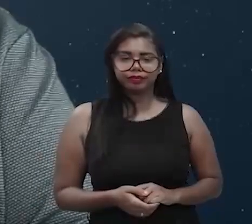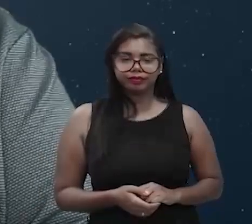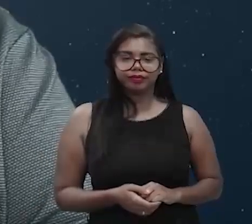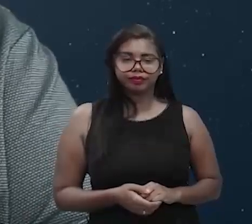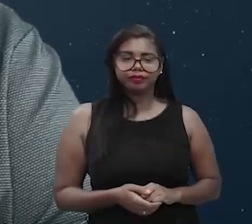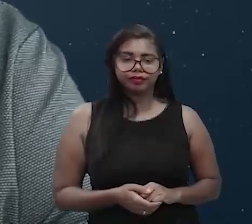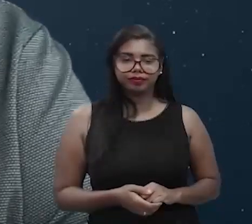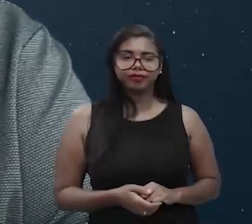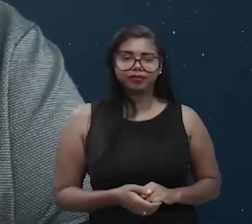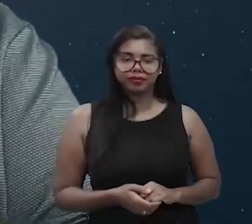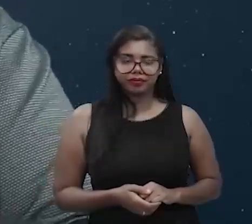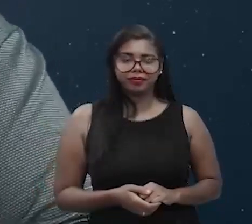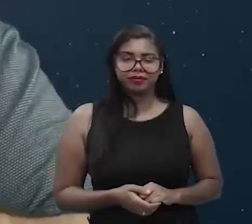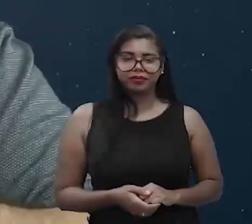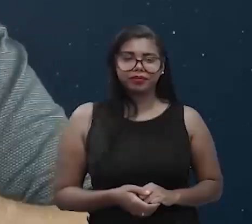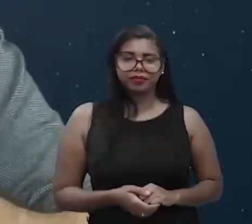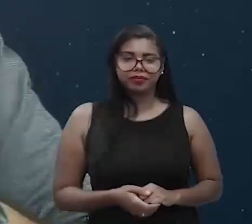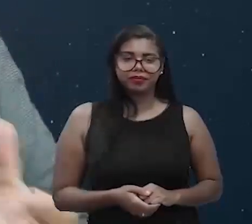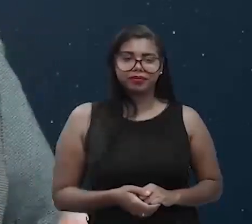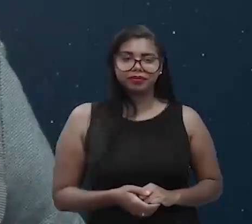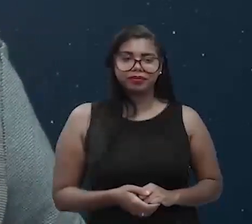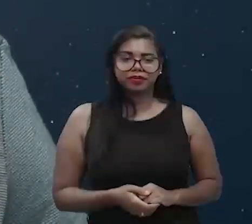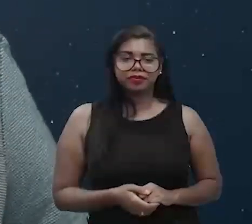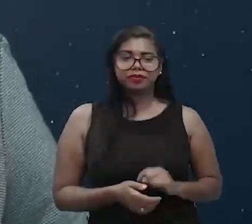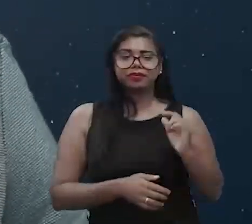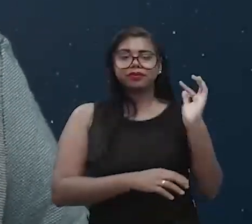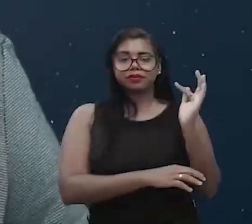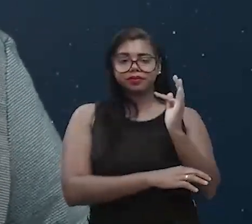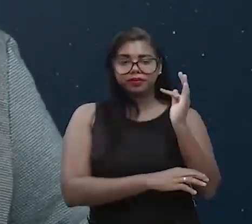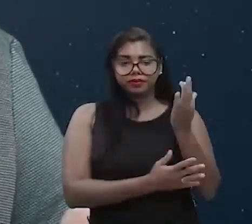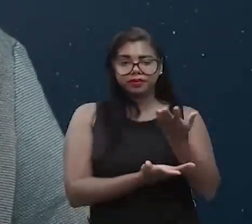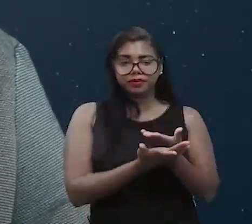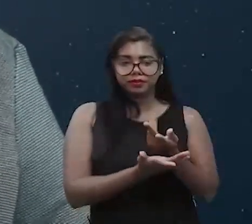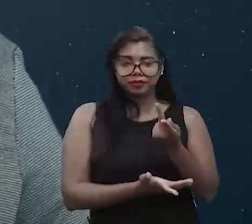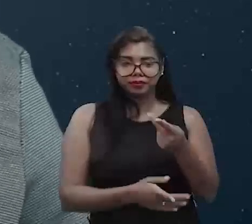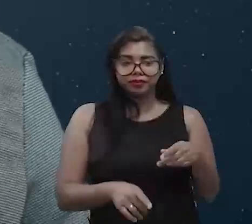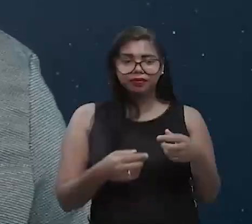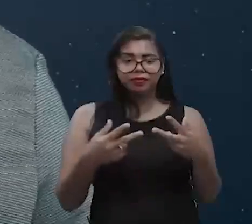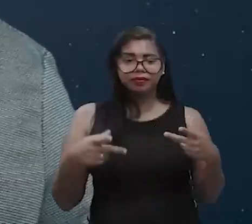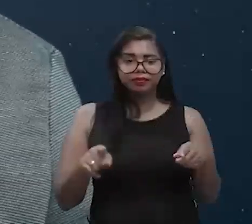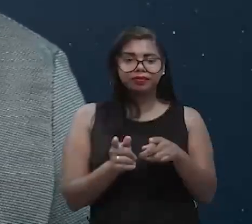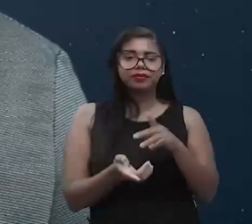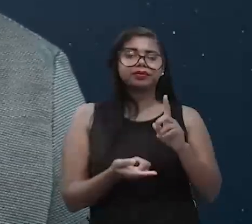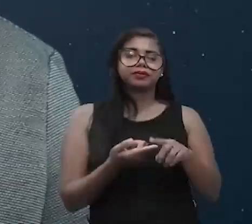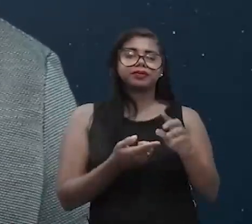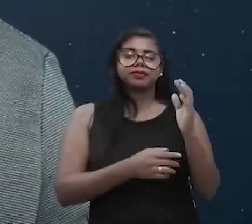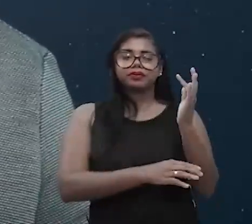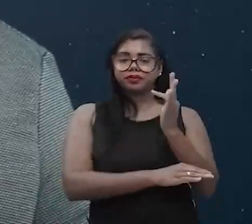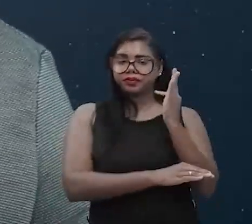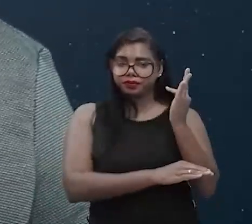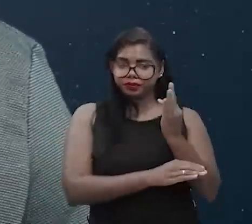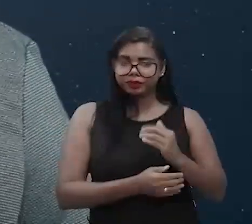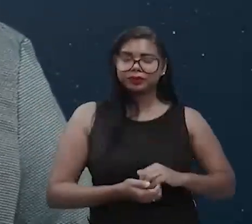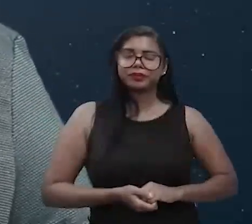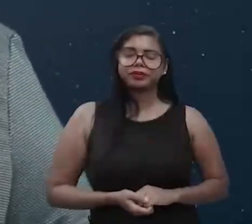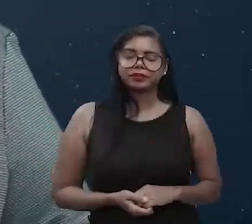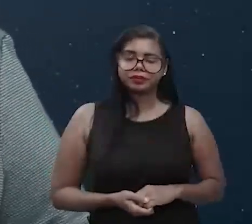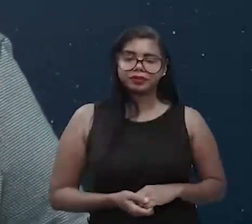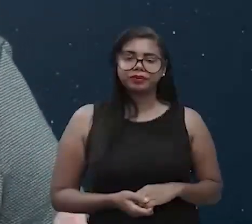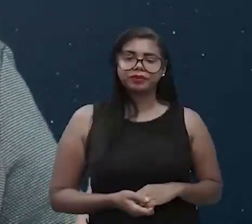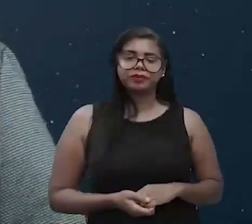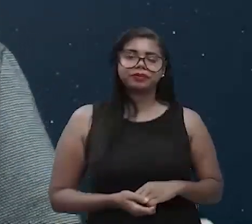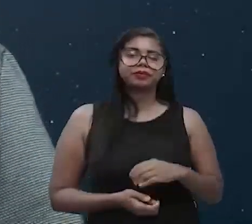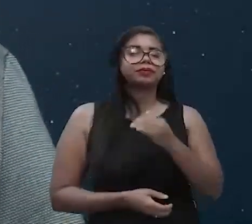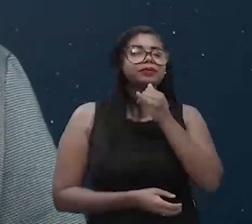a norma padrão, ela deve ser usada em algumas situações, né? Em situações de formalidade, tá? Exemplo,